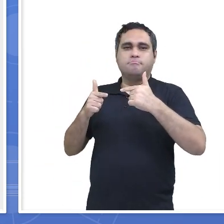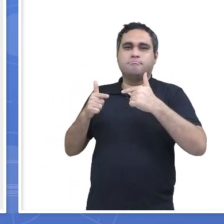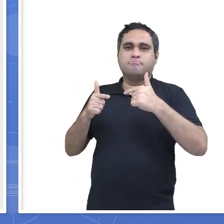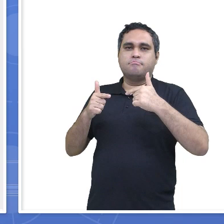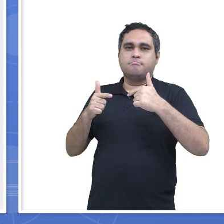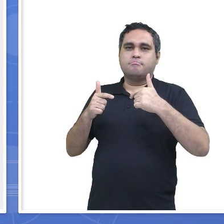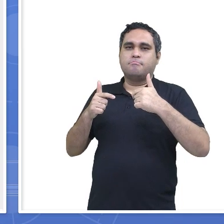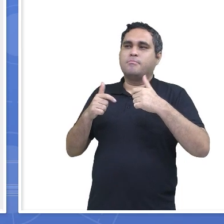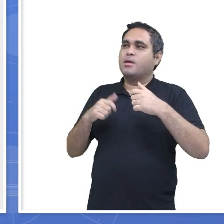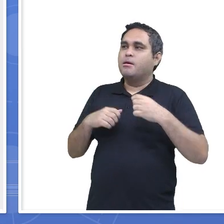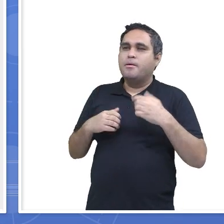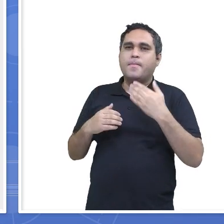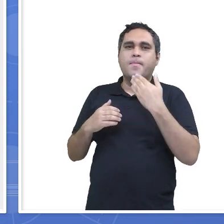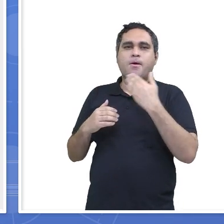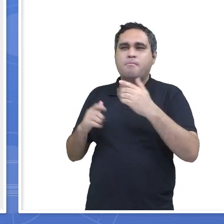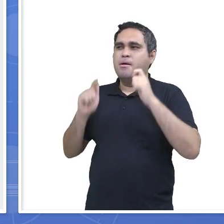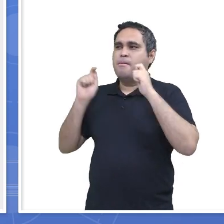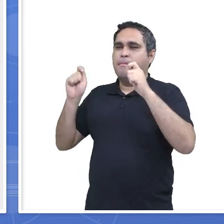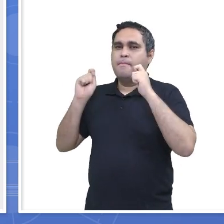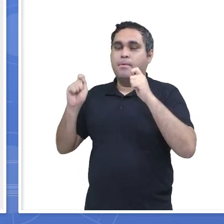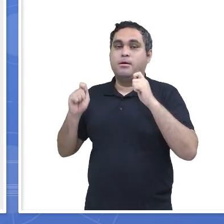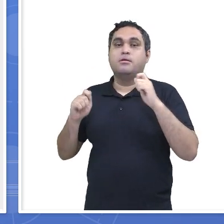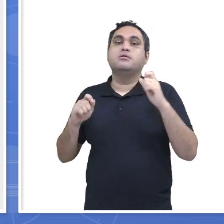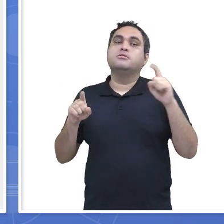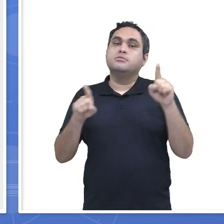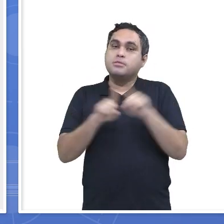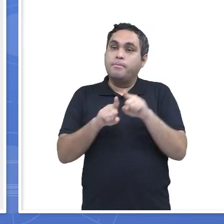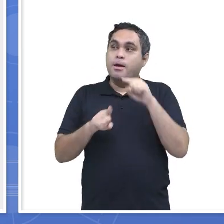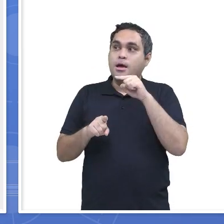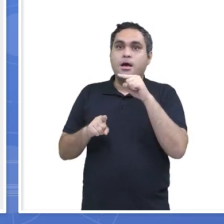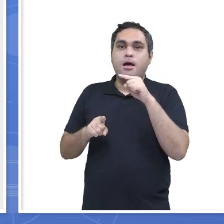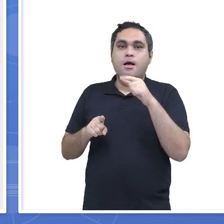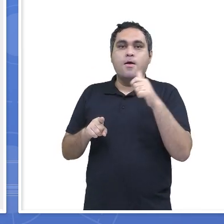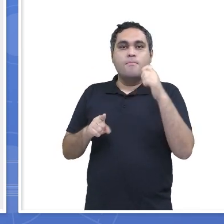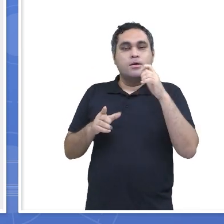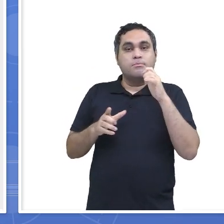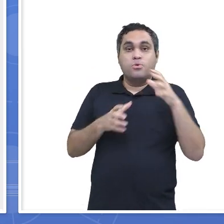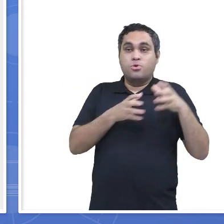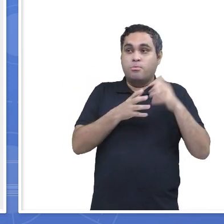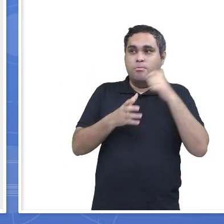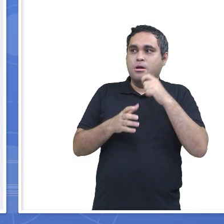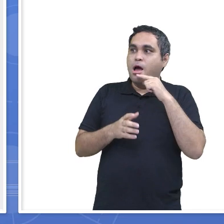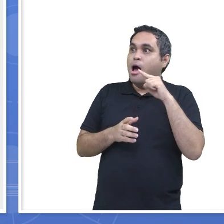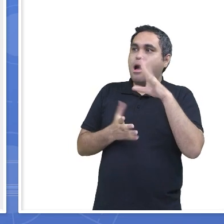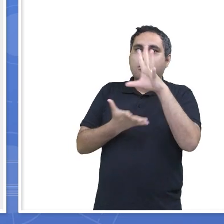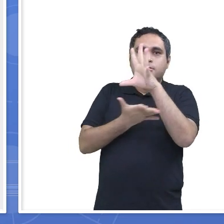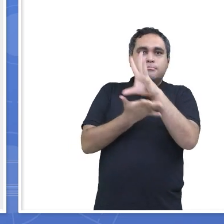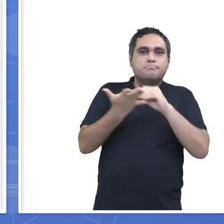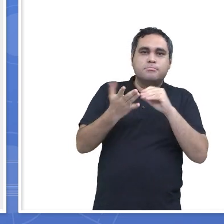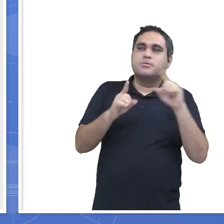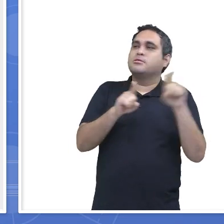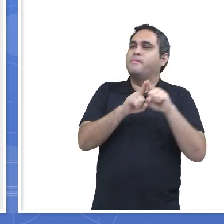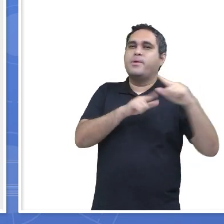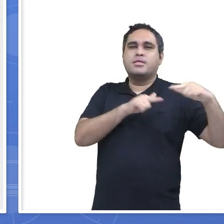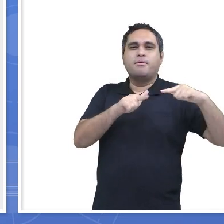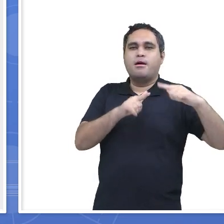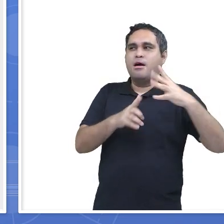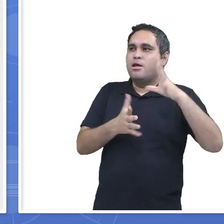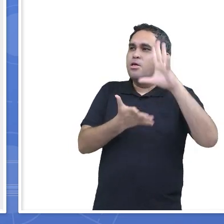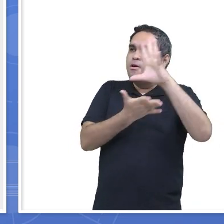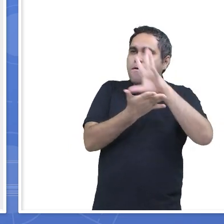das mulheres, os movimentos de trabalhadores, os sindicatos. Então, é aí